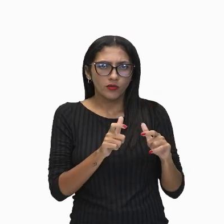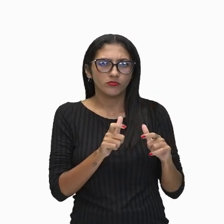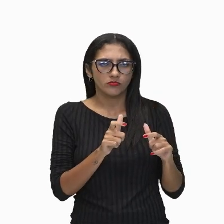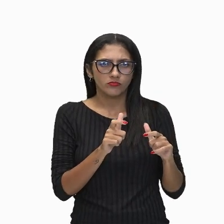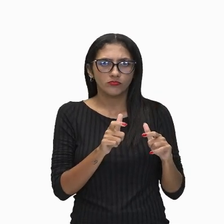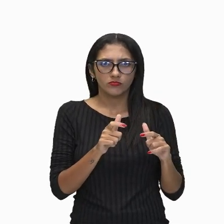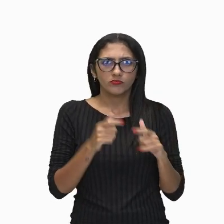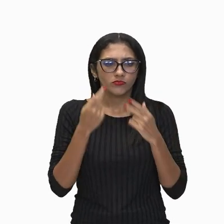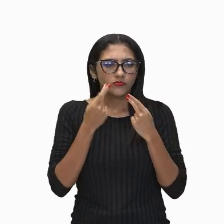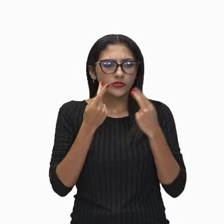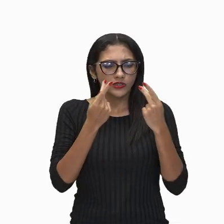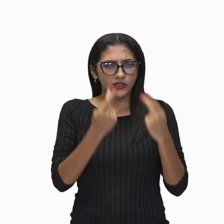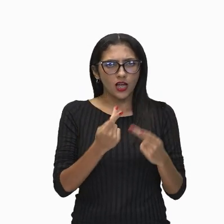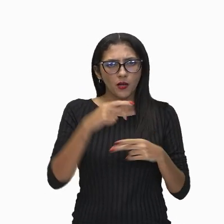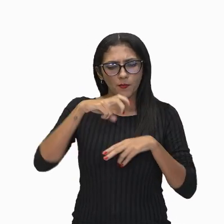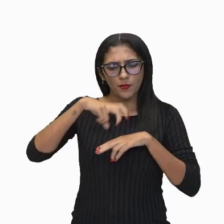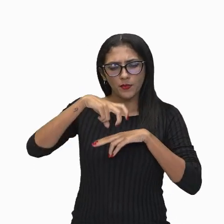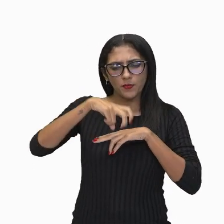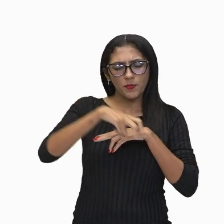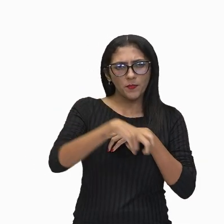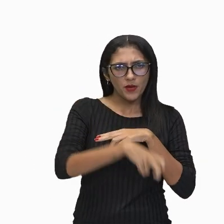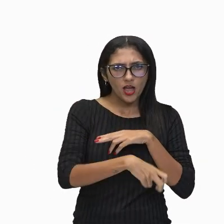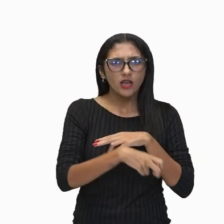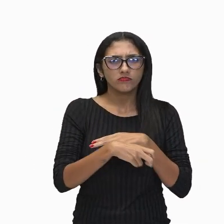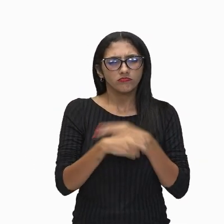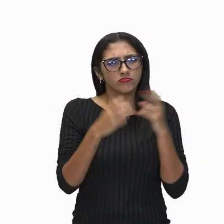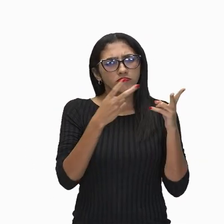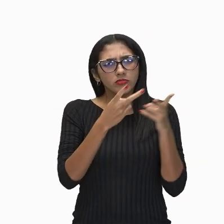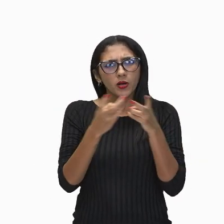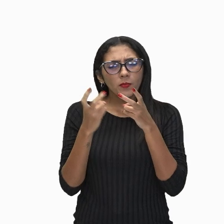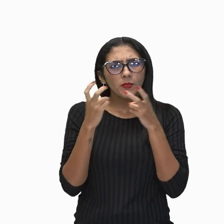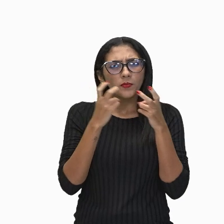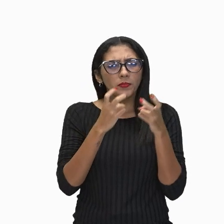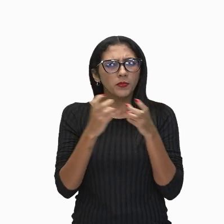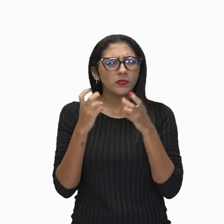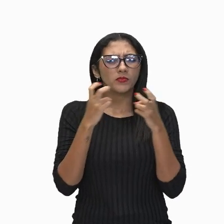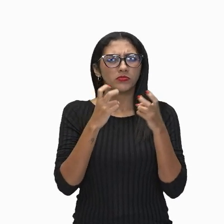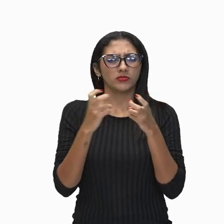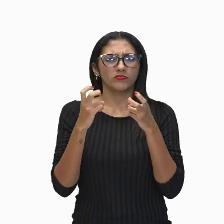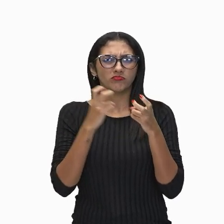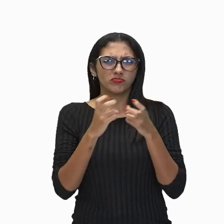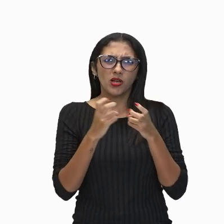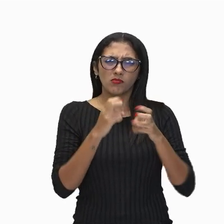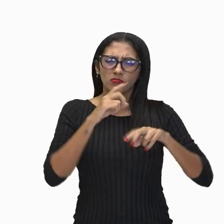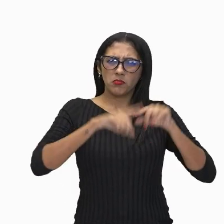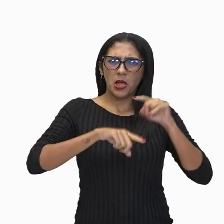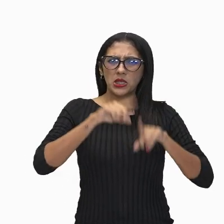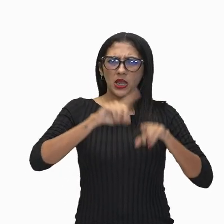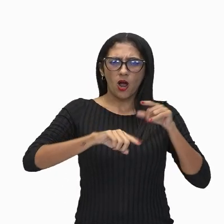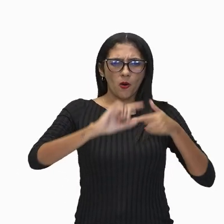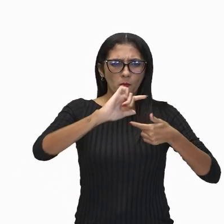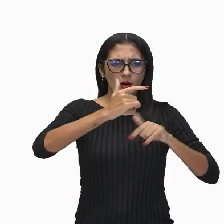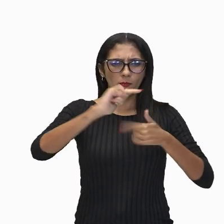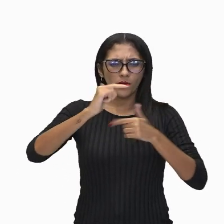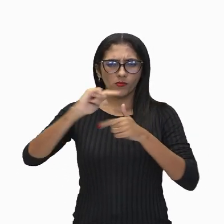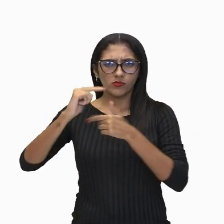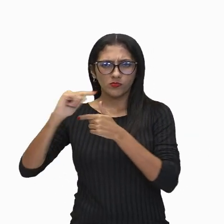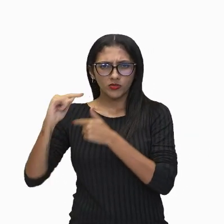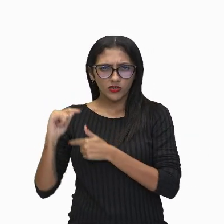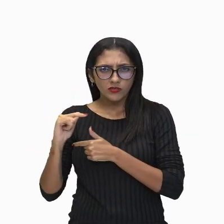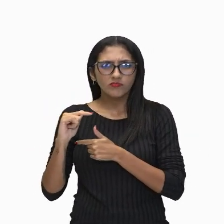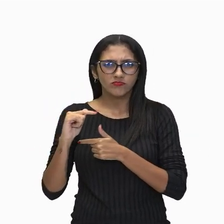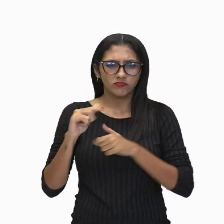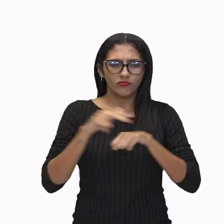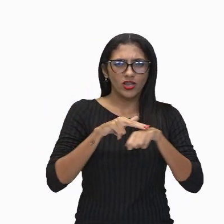de descer uma escada e se deparar com 3 cubos no centro, um vermelho, verde e